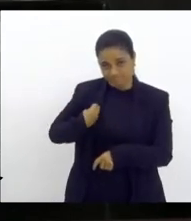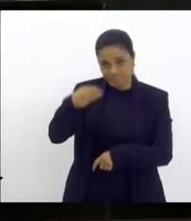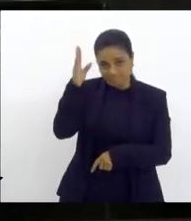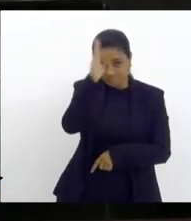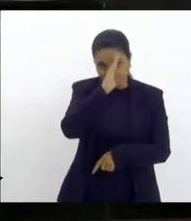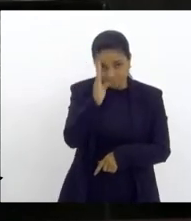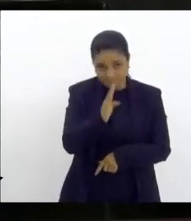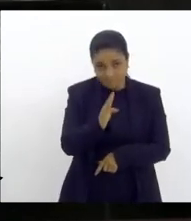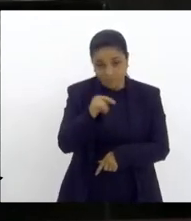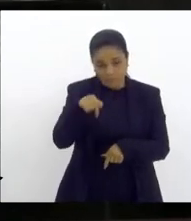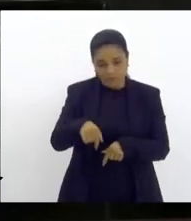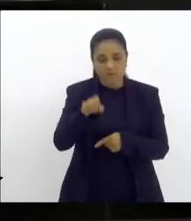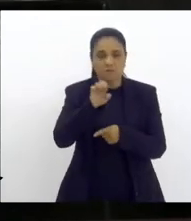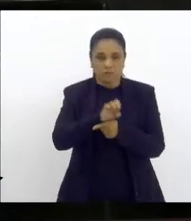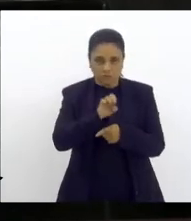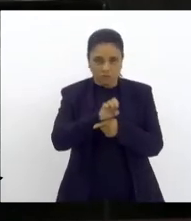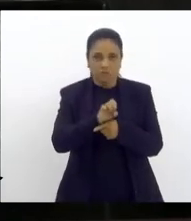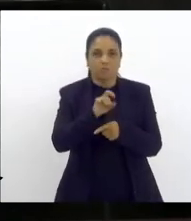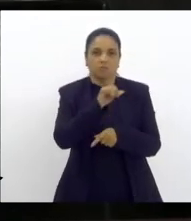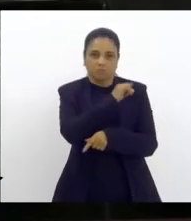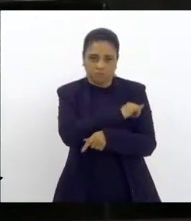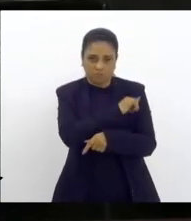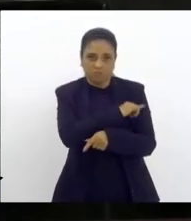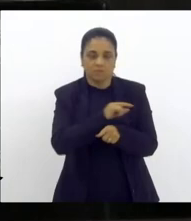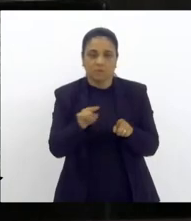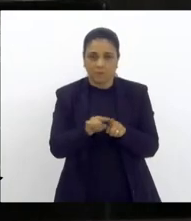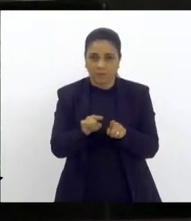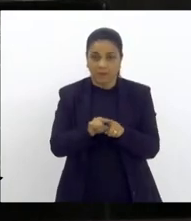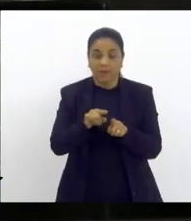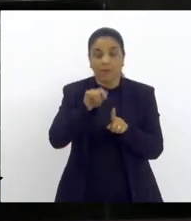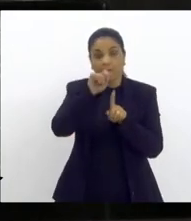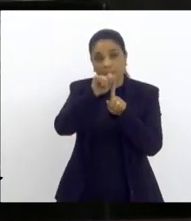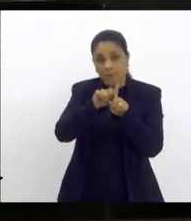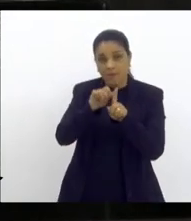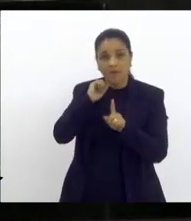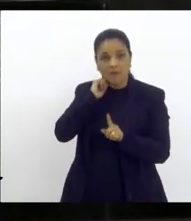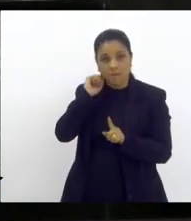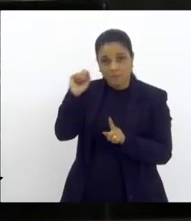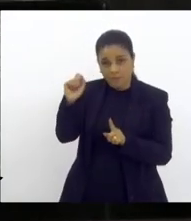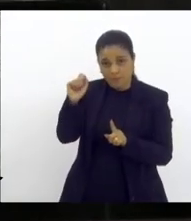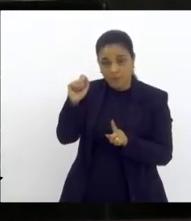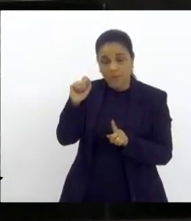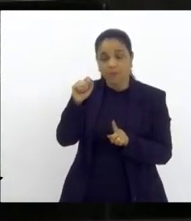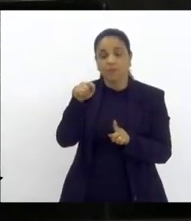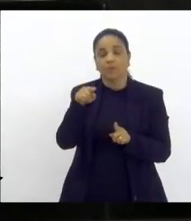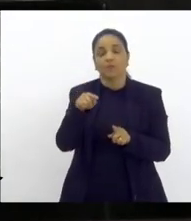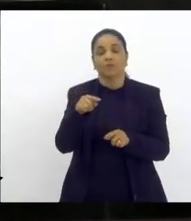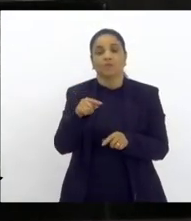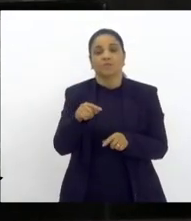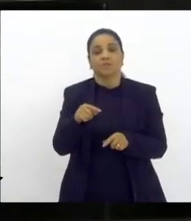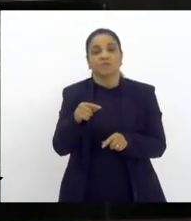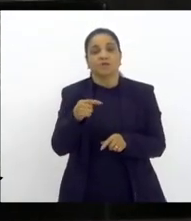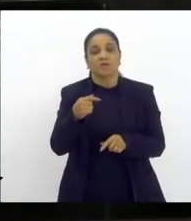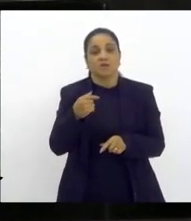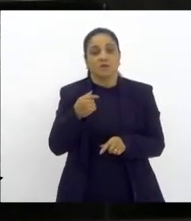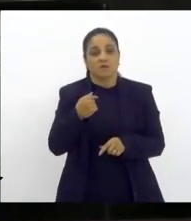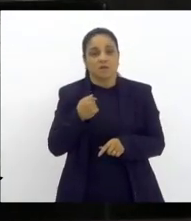aqui no estado do Rio de Janeiro o mês de abril é considerado por nós